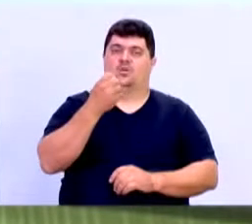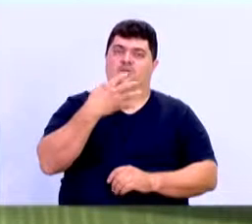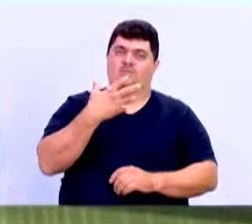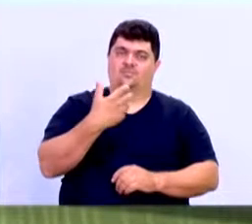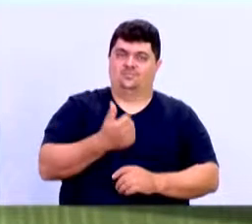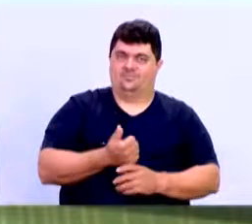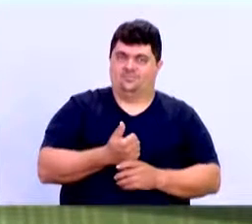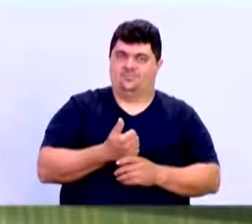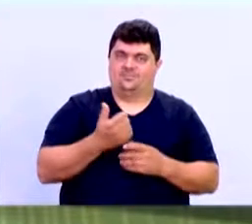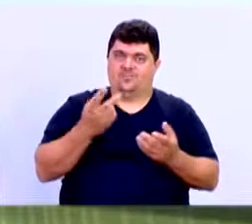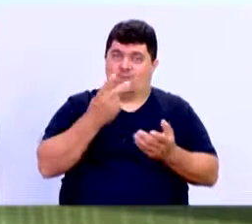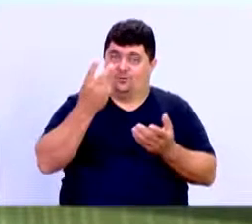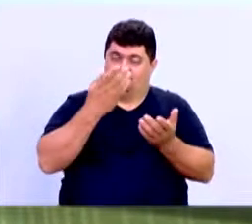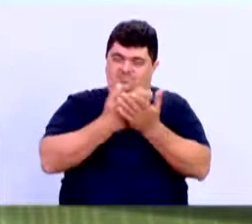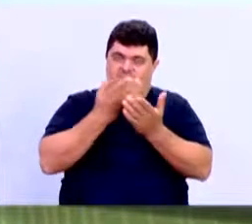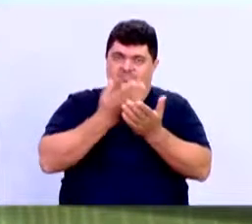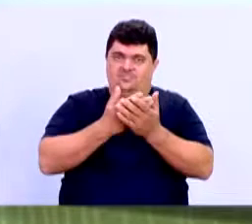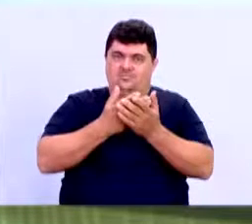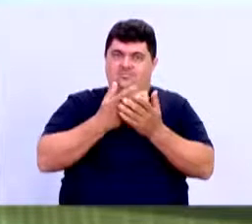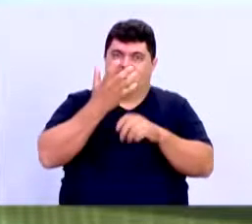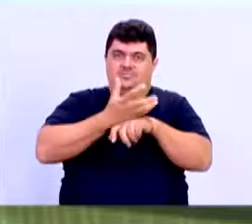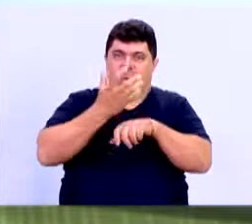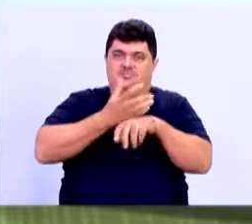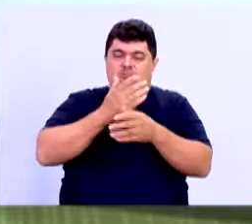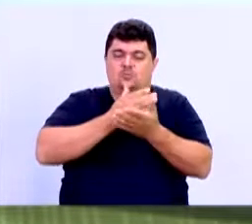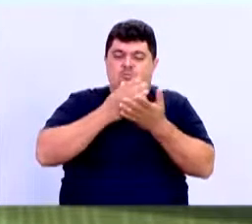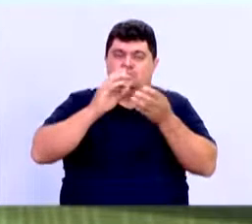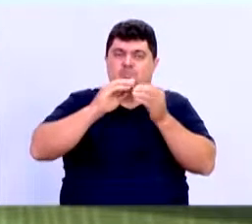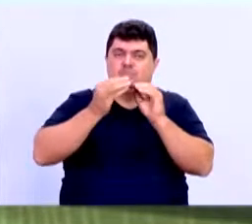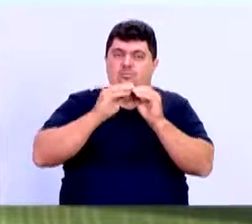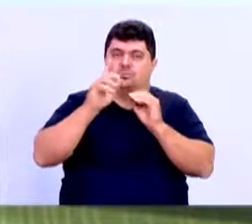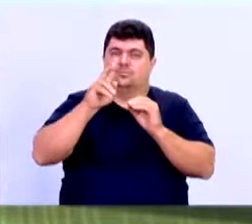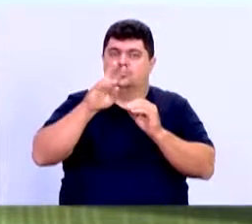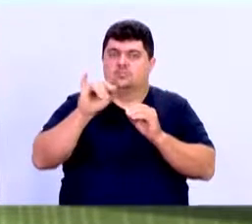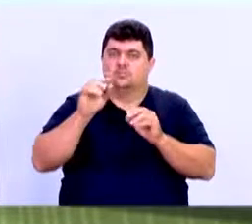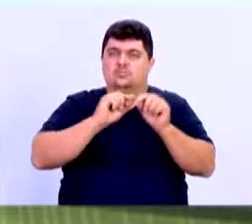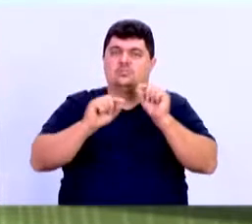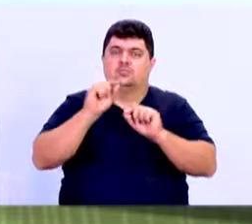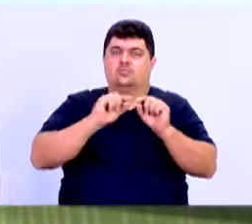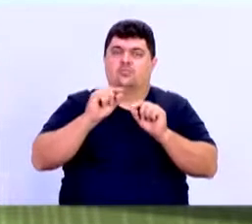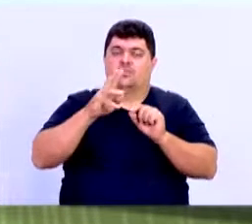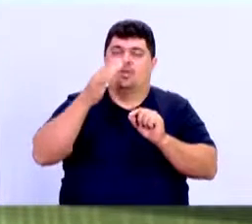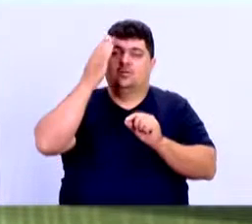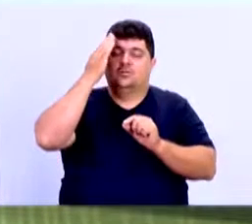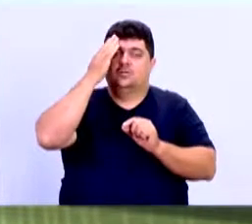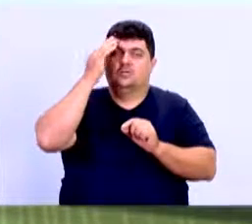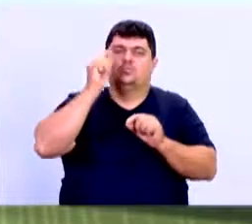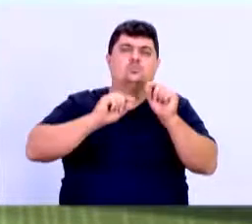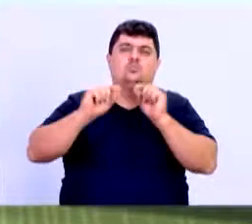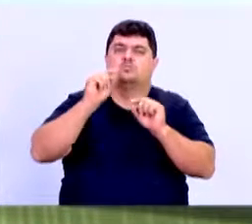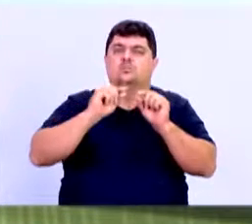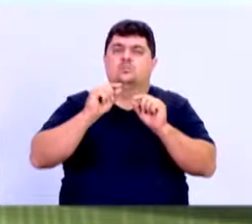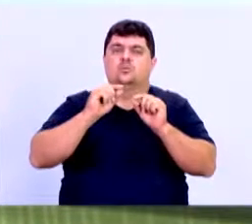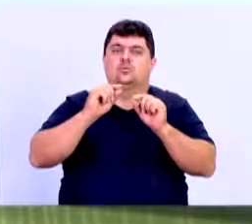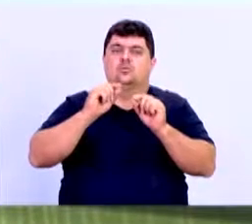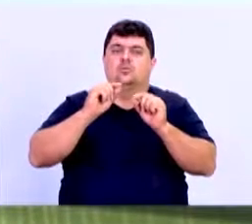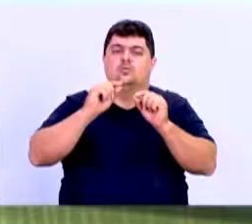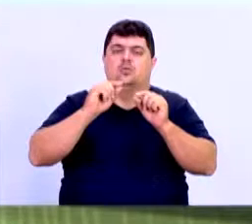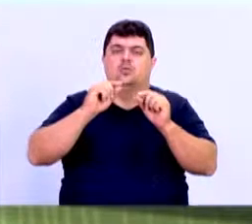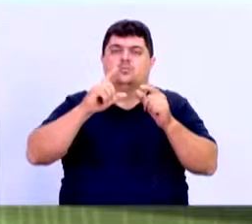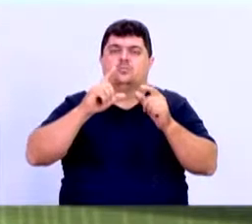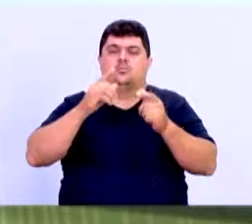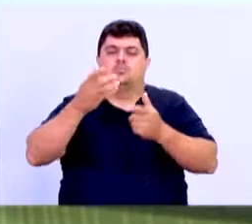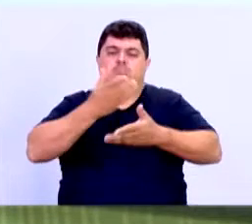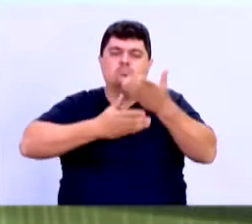escolar. Na nossa segunda aula da disciplina Introdução a Banco de Dados, a gente começa a entender o que é entidade e